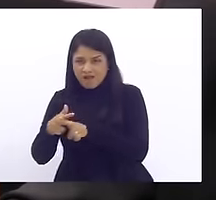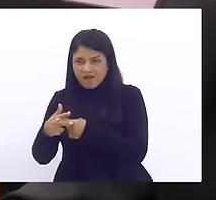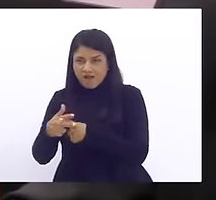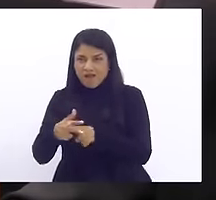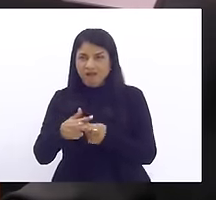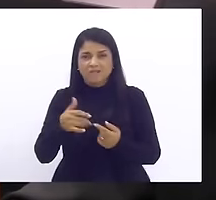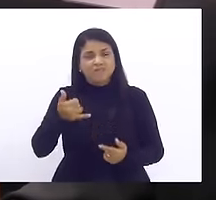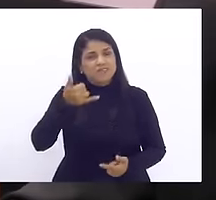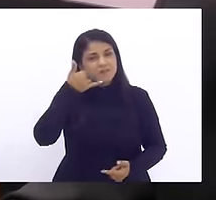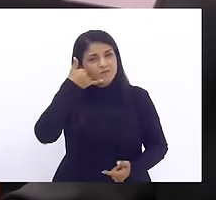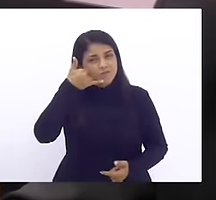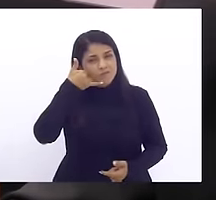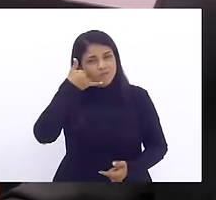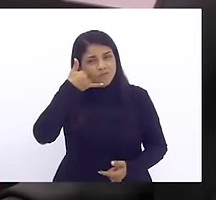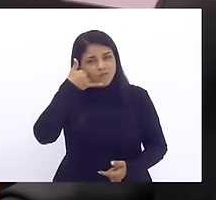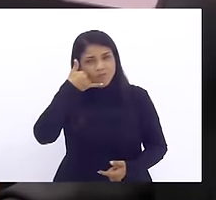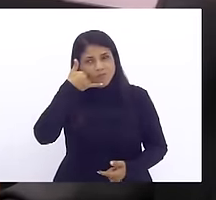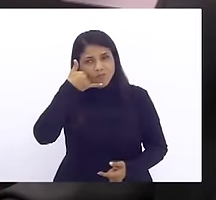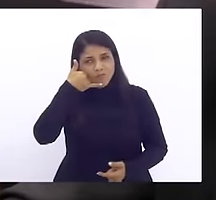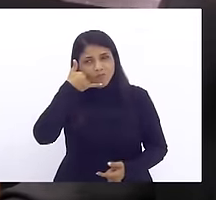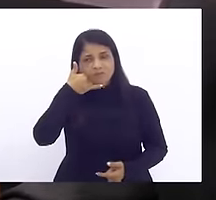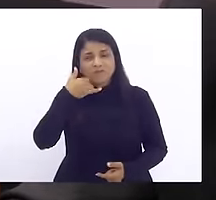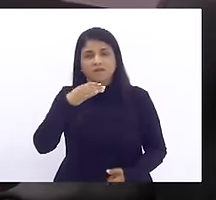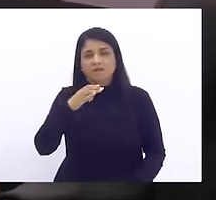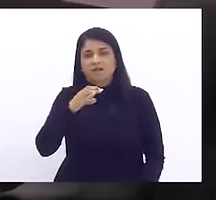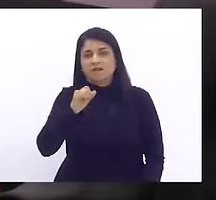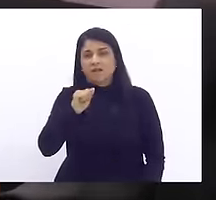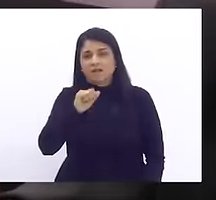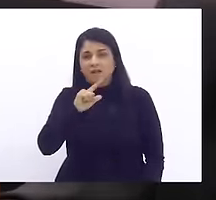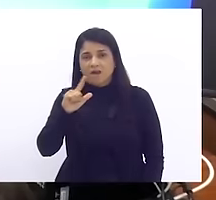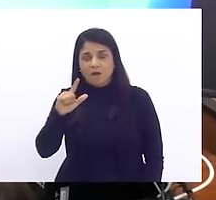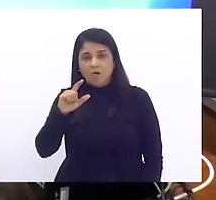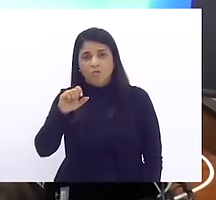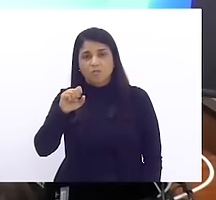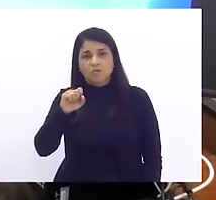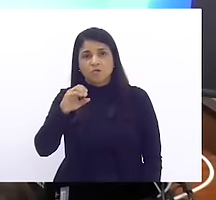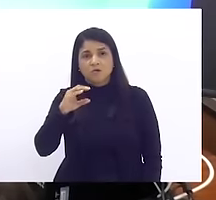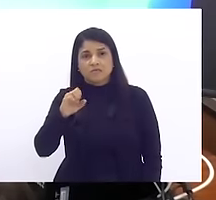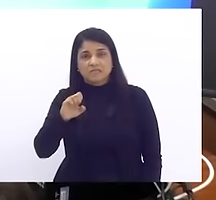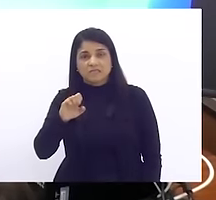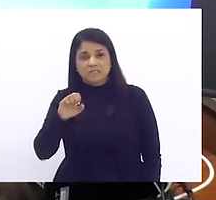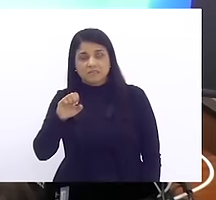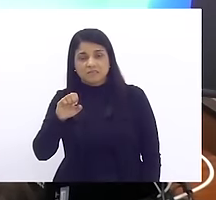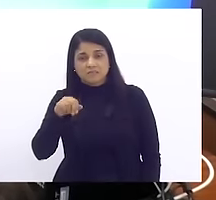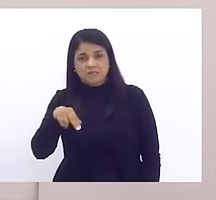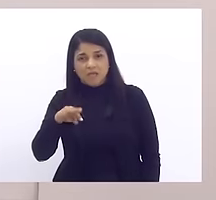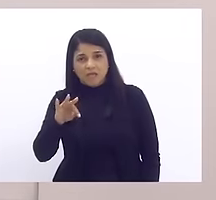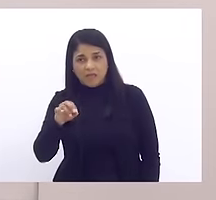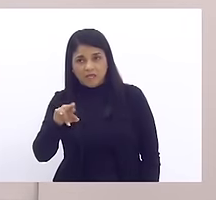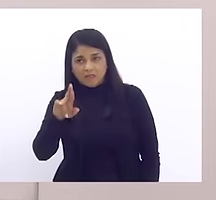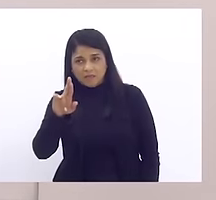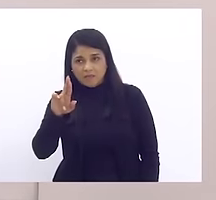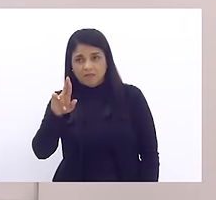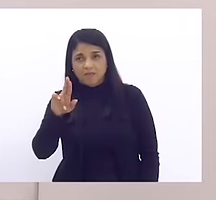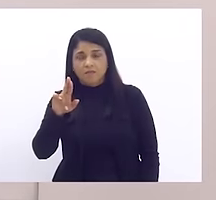atendimento telefônico nós temos call center também então os motoristas